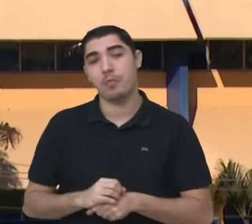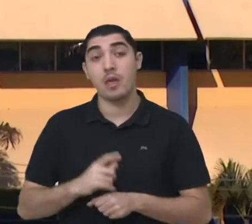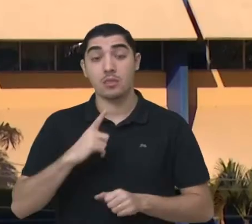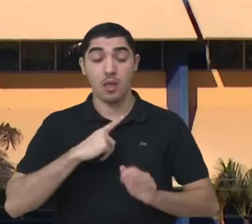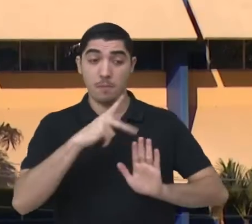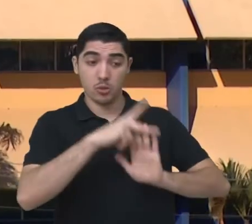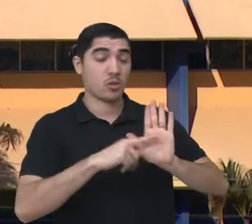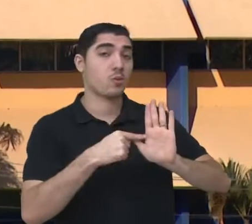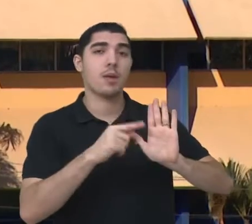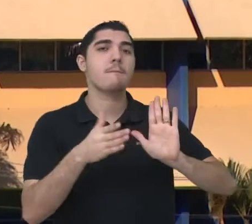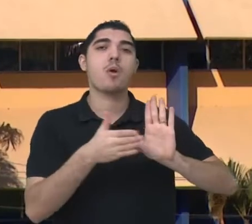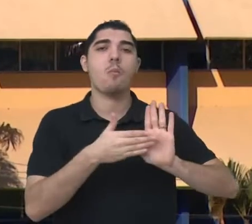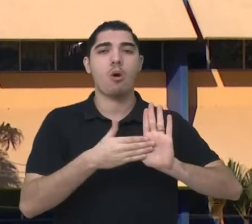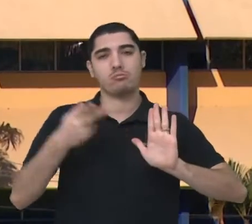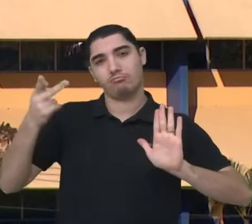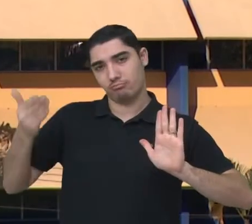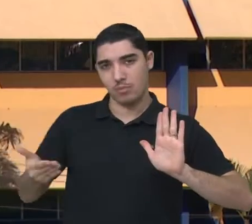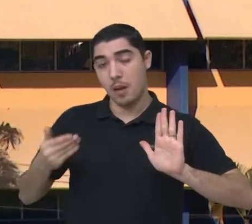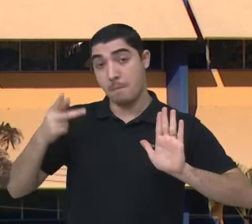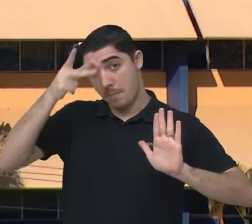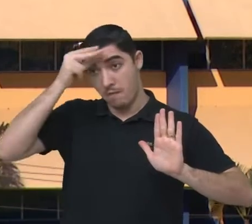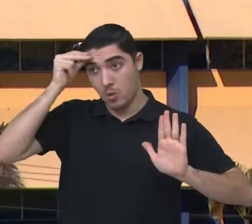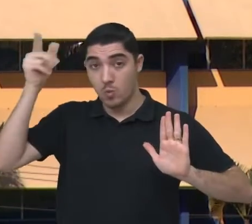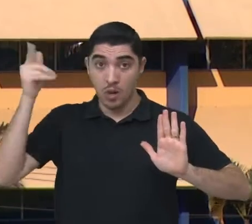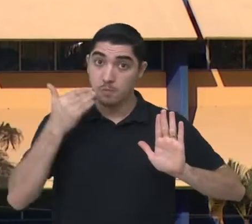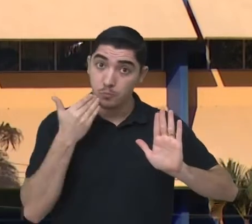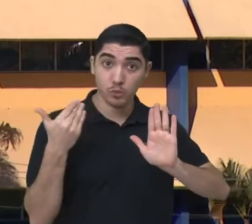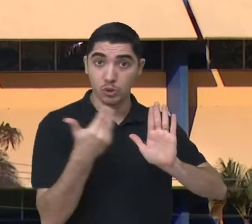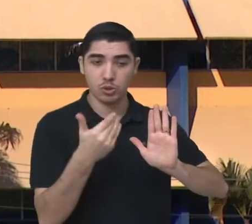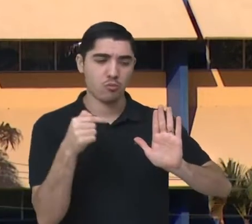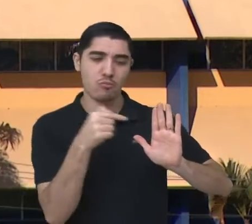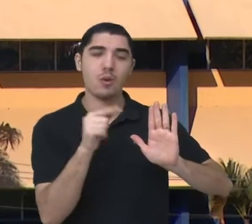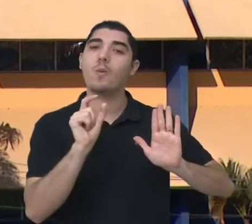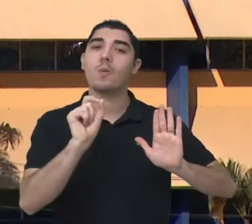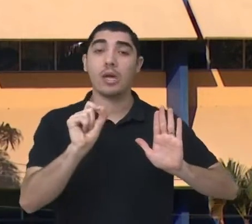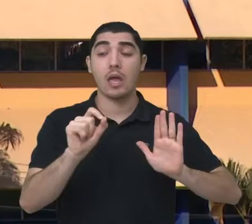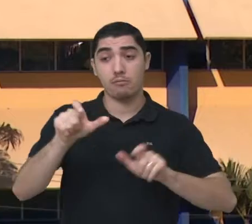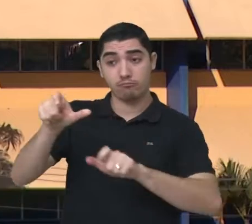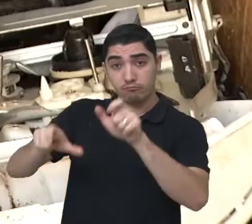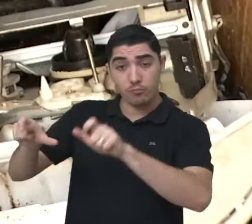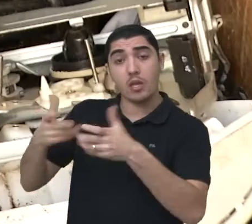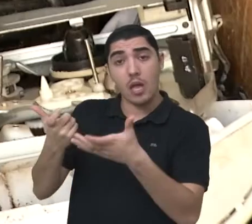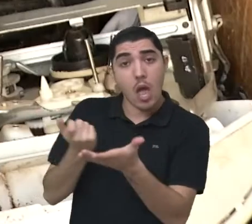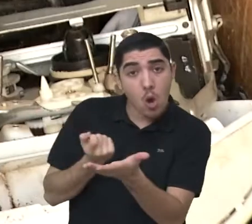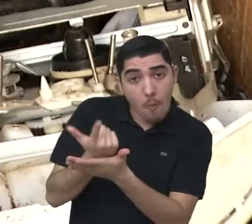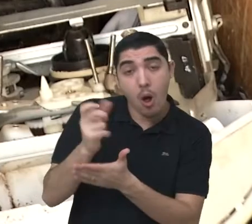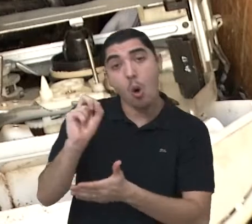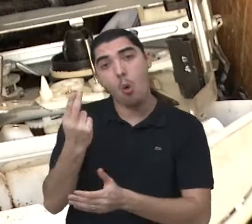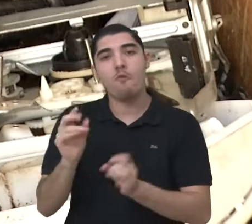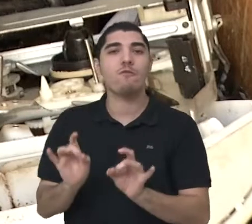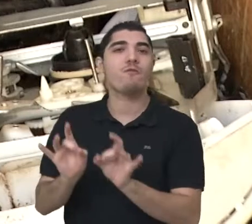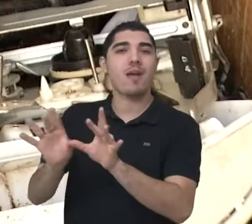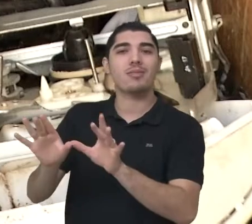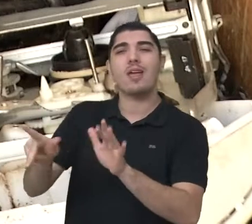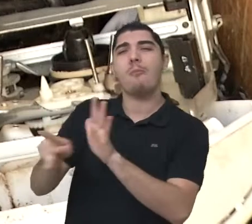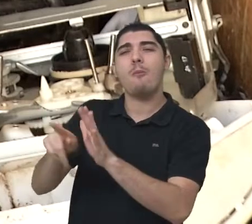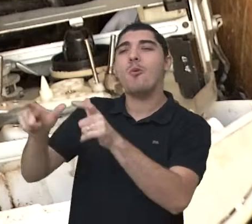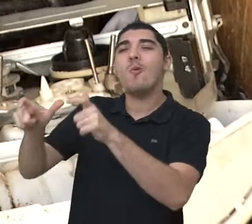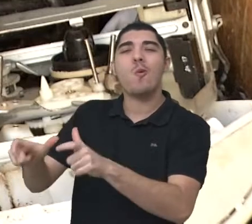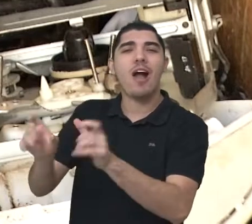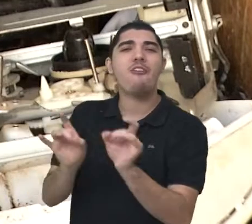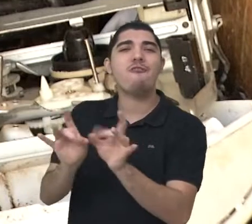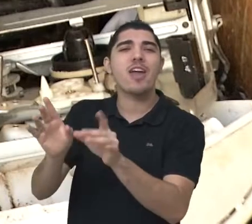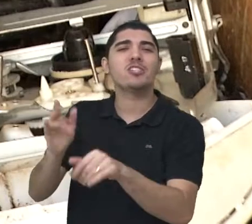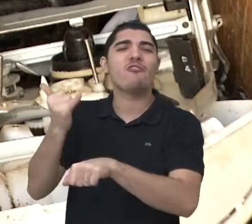ano está uma proposta enviada pela Prefeitura que regulamenta o serviço de compra e venda realizado pelos